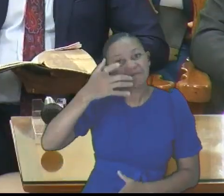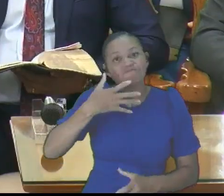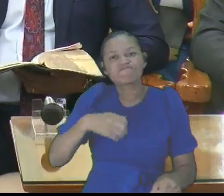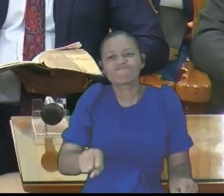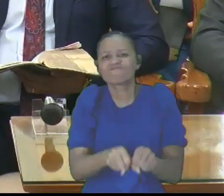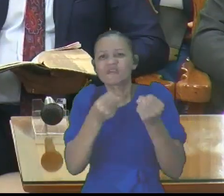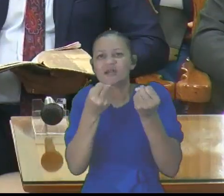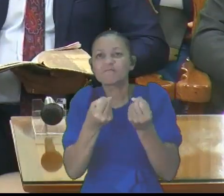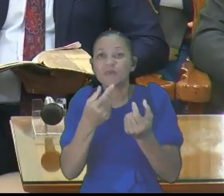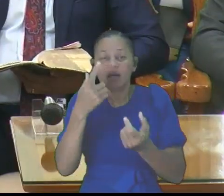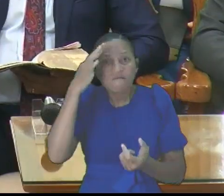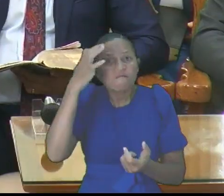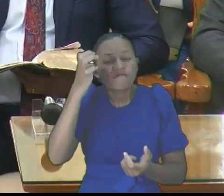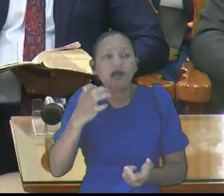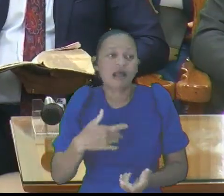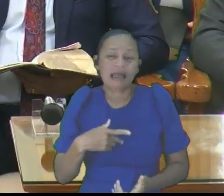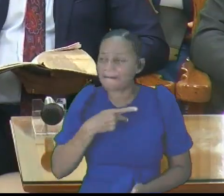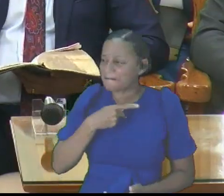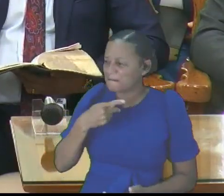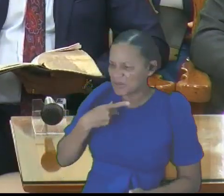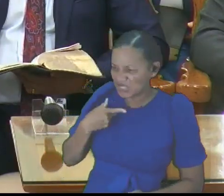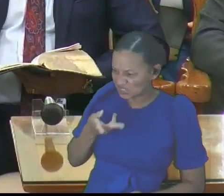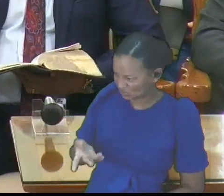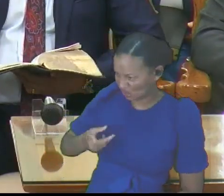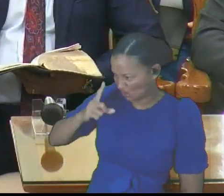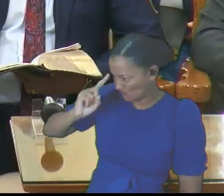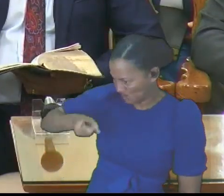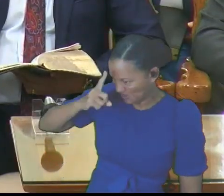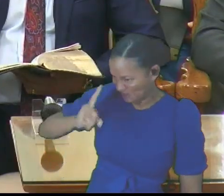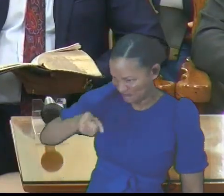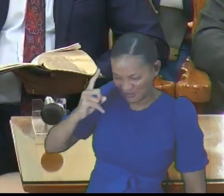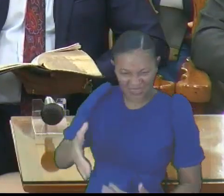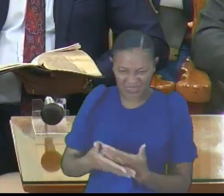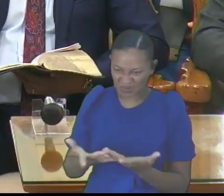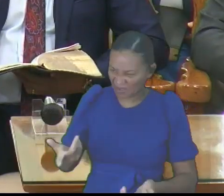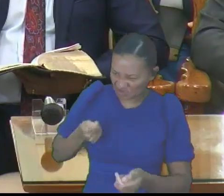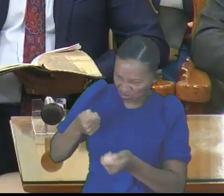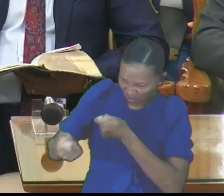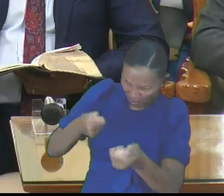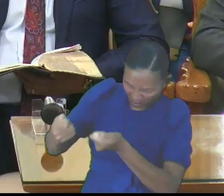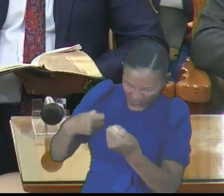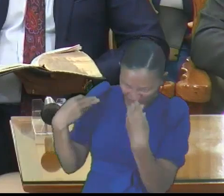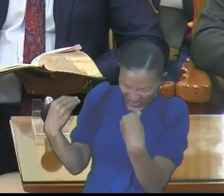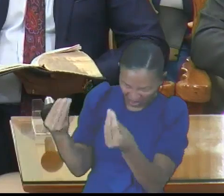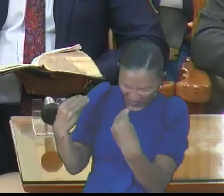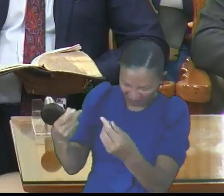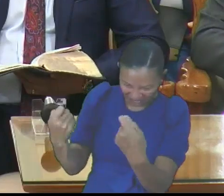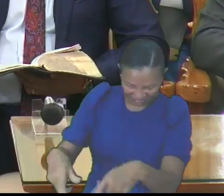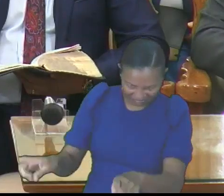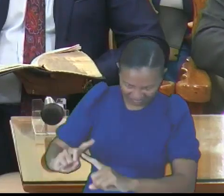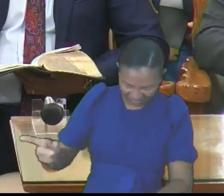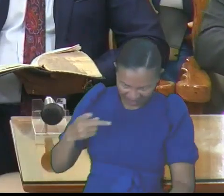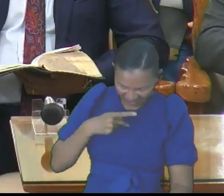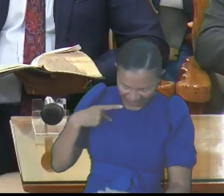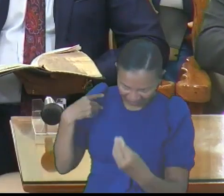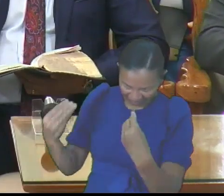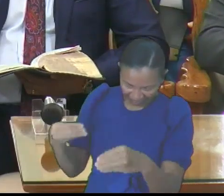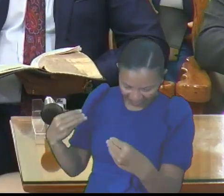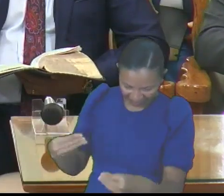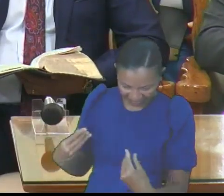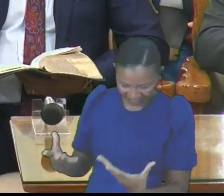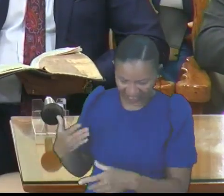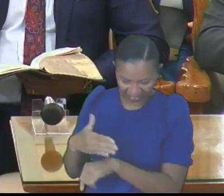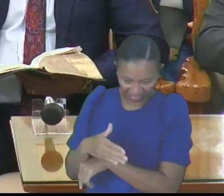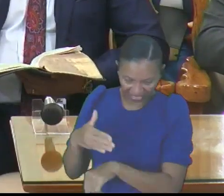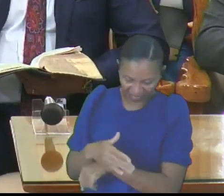sua fé. Eles dizem: o pastor te escraviza, o pastor te domina, tu não precisa de pastor, tu não precisa de congregar, tu